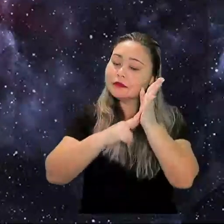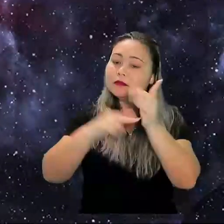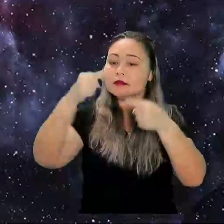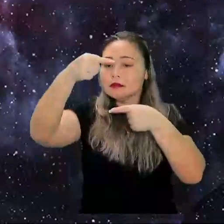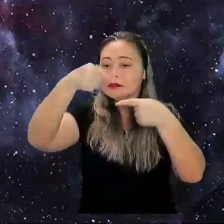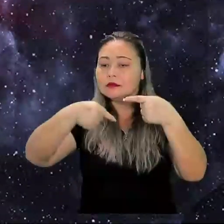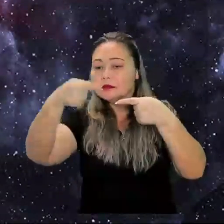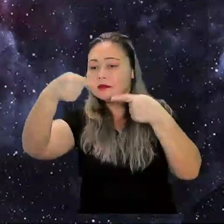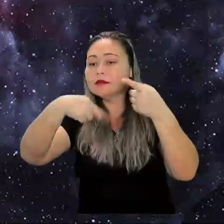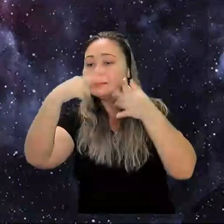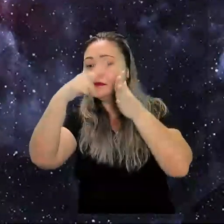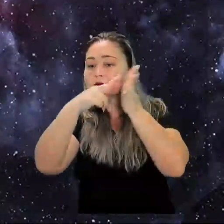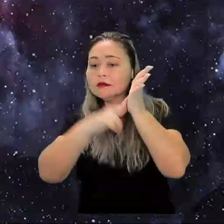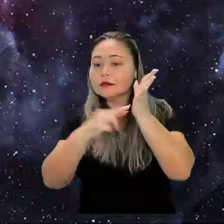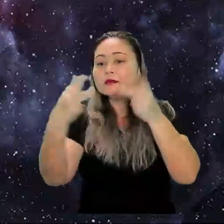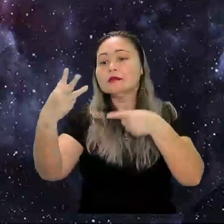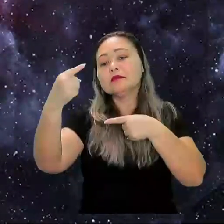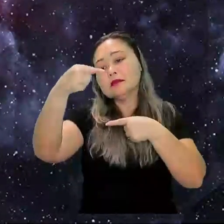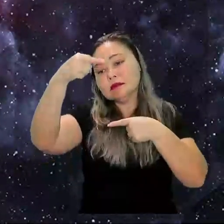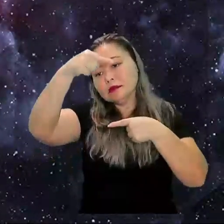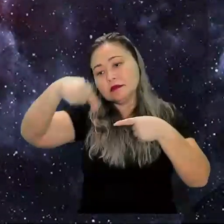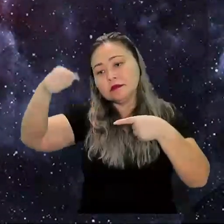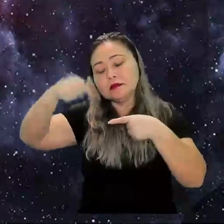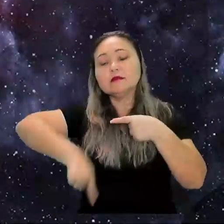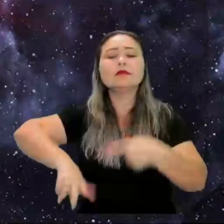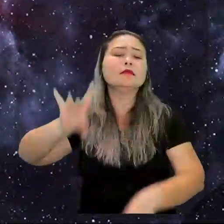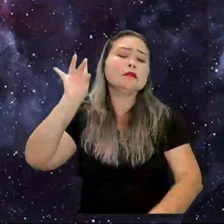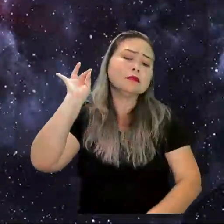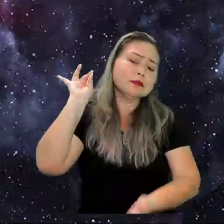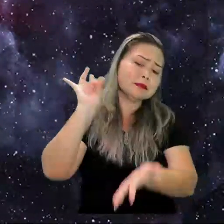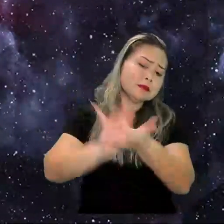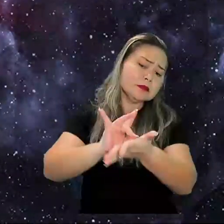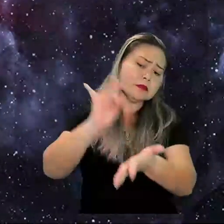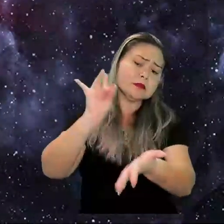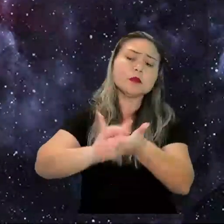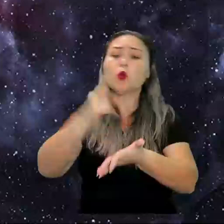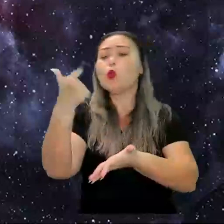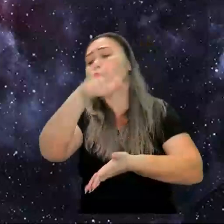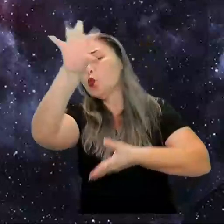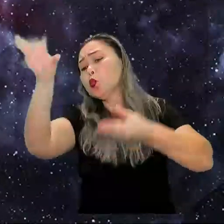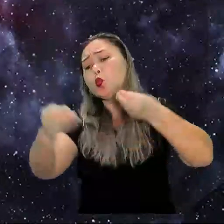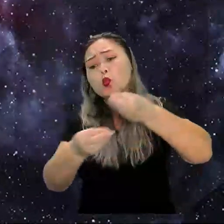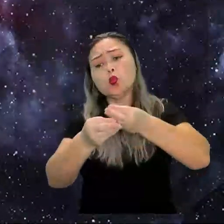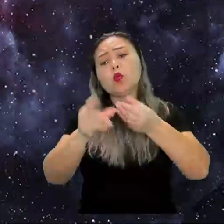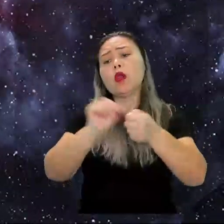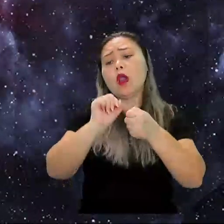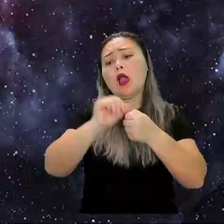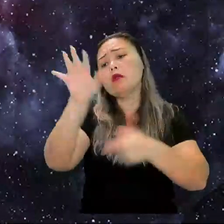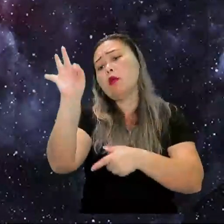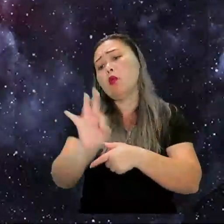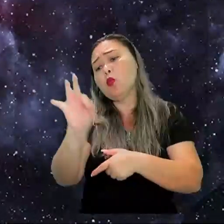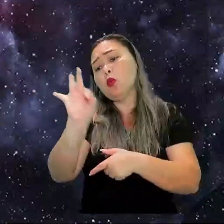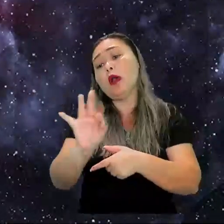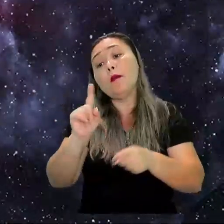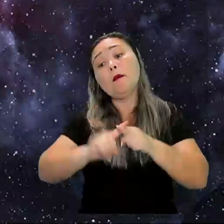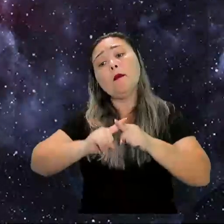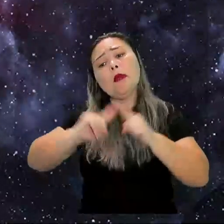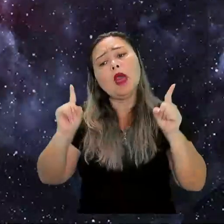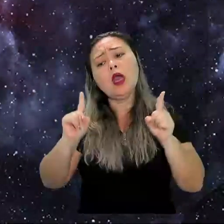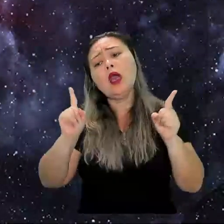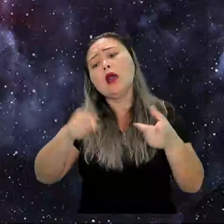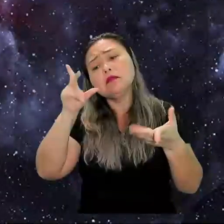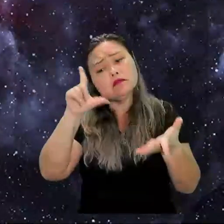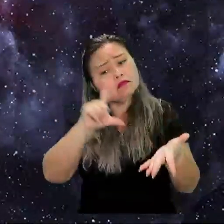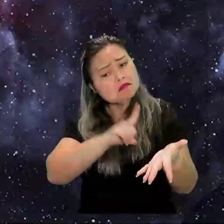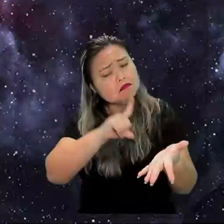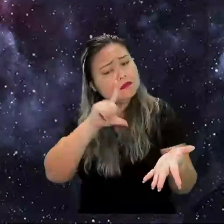razão, proporção, regra de 3. É certeza. Pode até complementar com outro assunto, né? Aqui também está falando de porcentagem, mas é